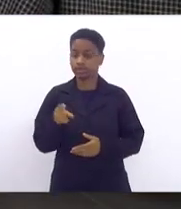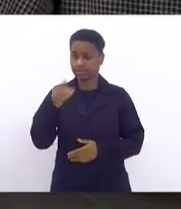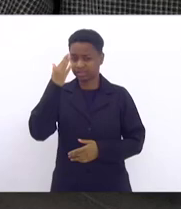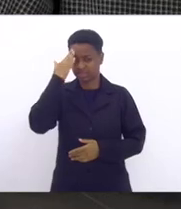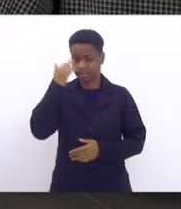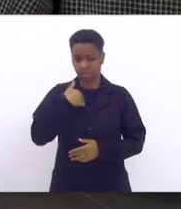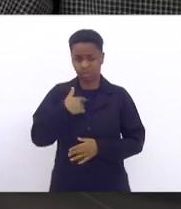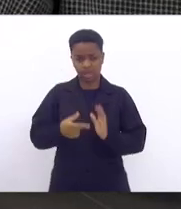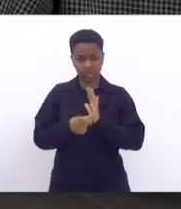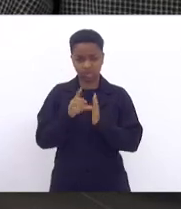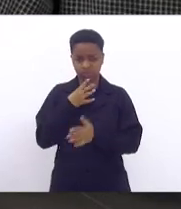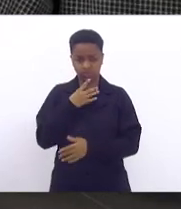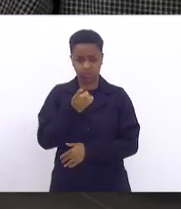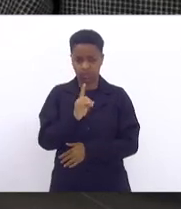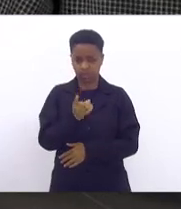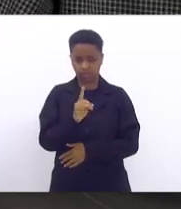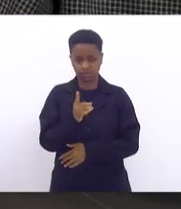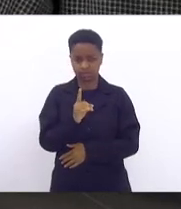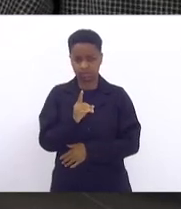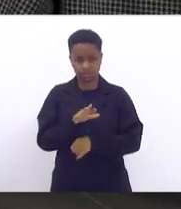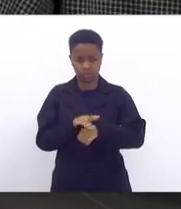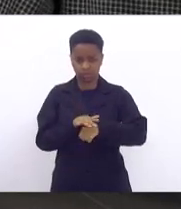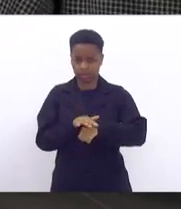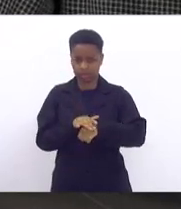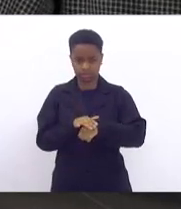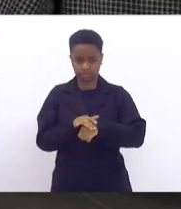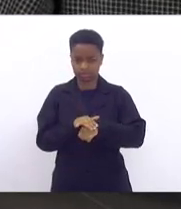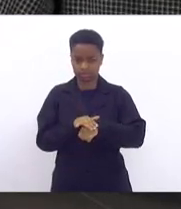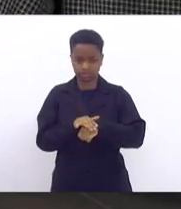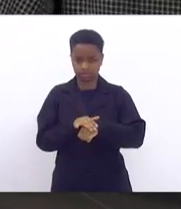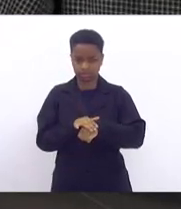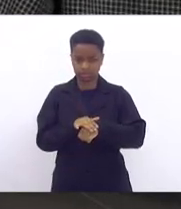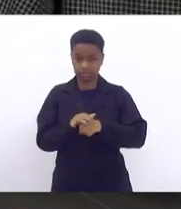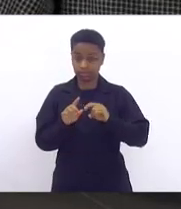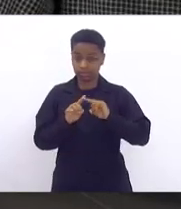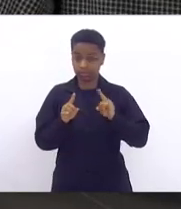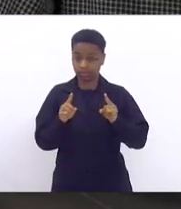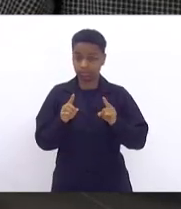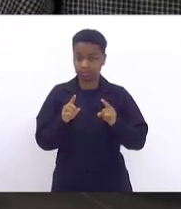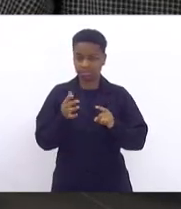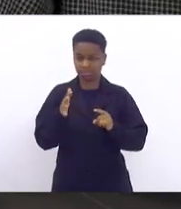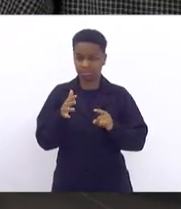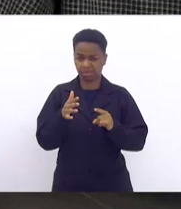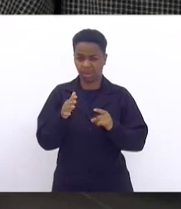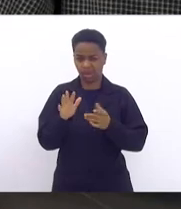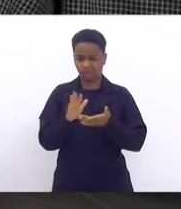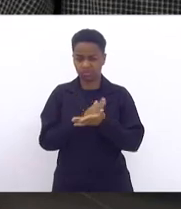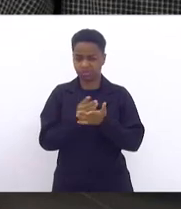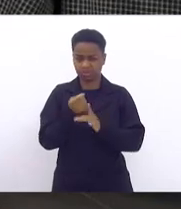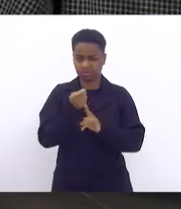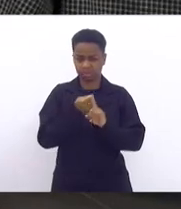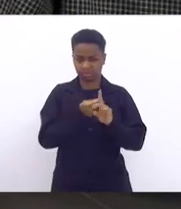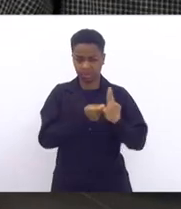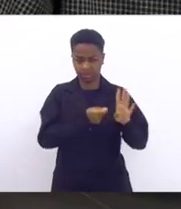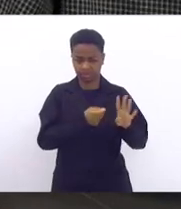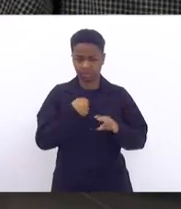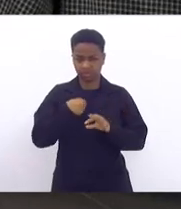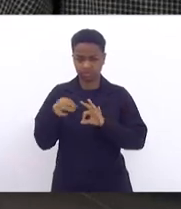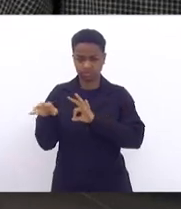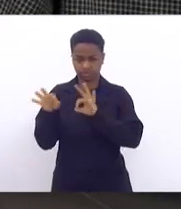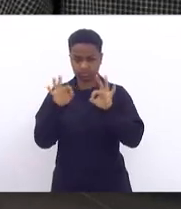não conhecia essa doença. E recentemente, há alguns meses, eu vi uma peça,